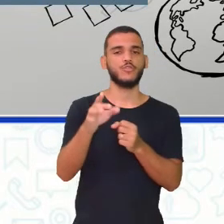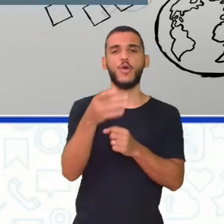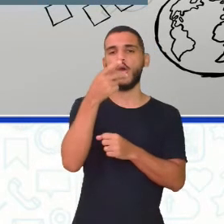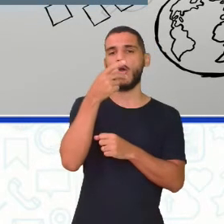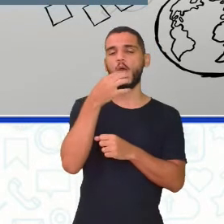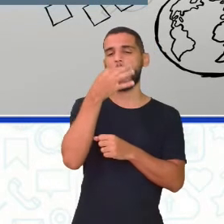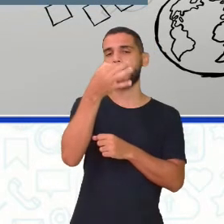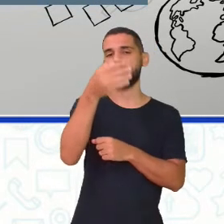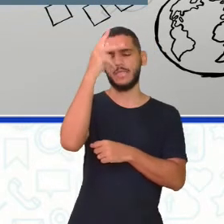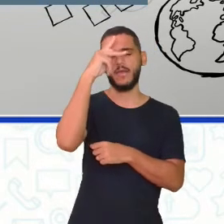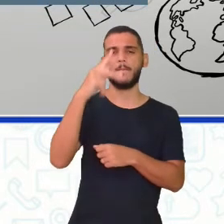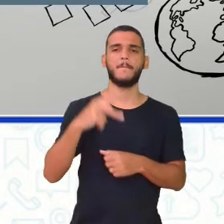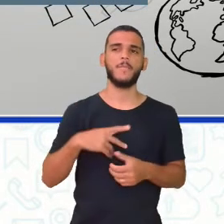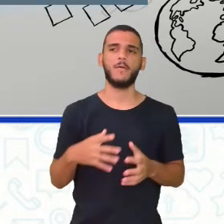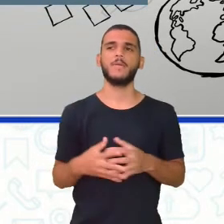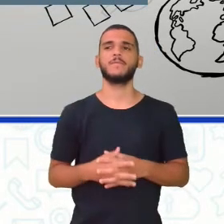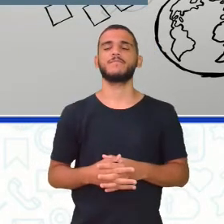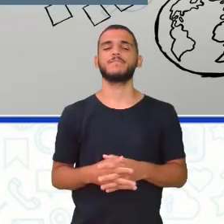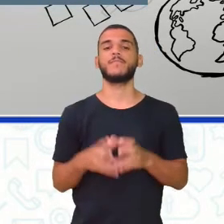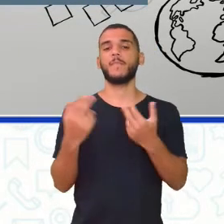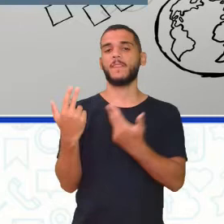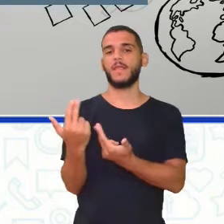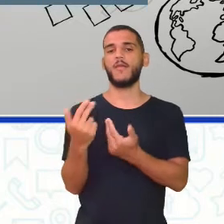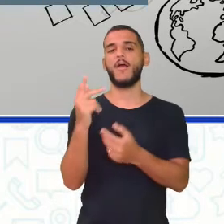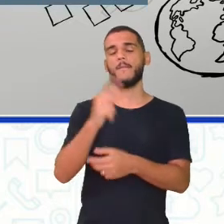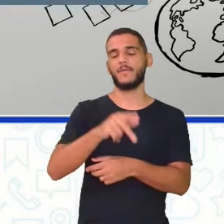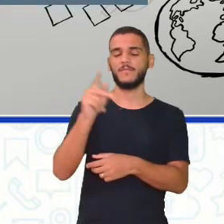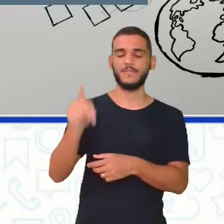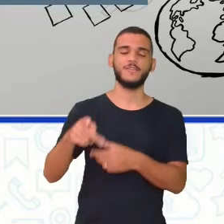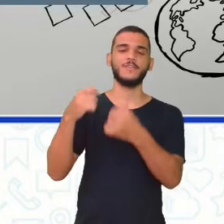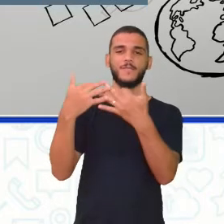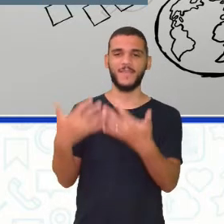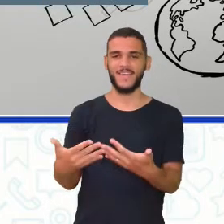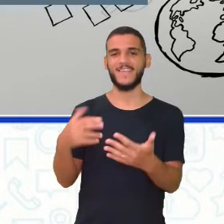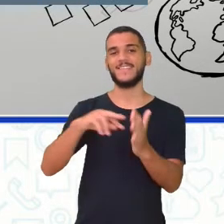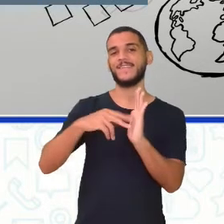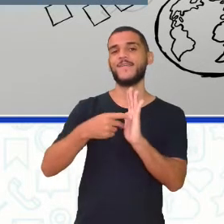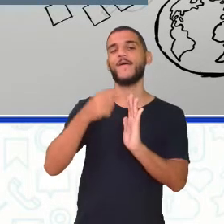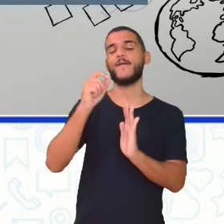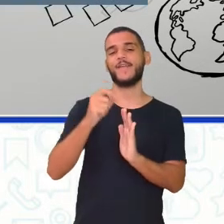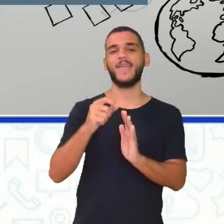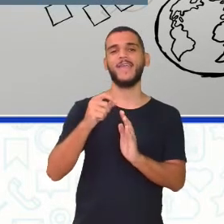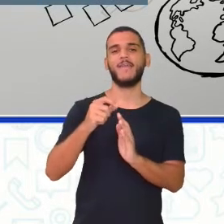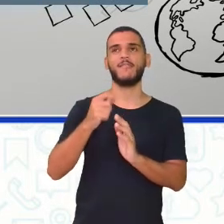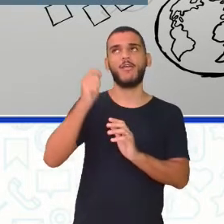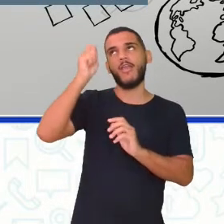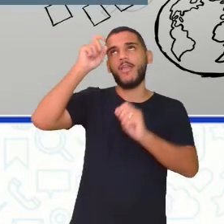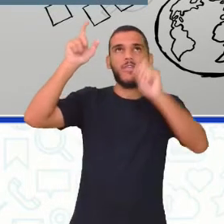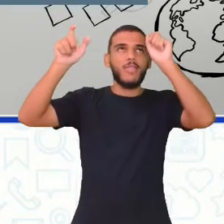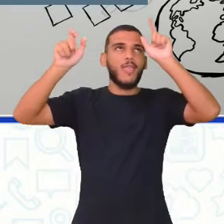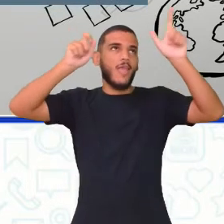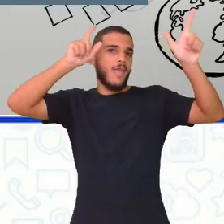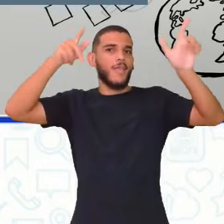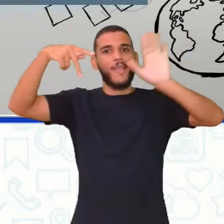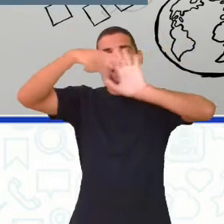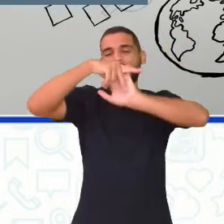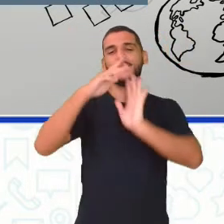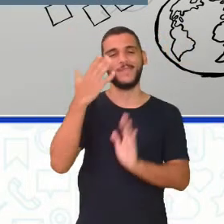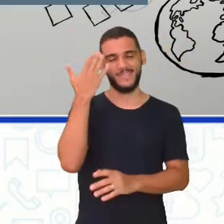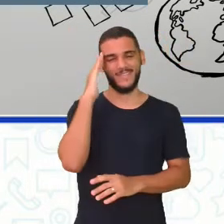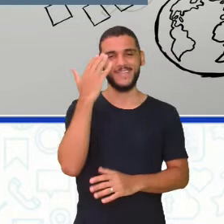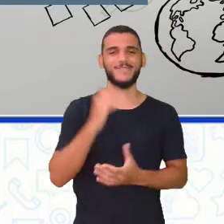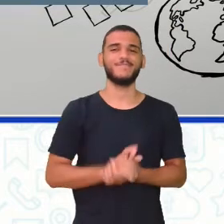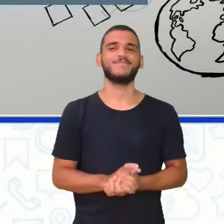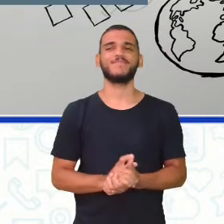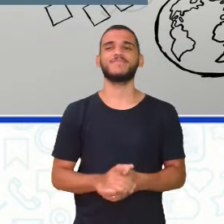opiniões e intenções. Como a professora Camila estava falando, vozes da minha cabeça, né? Sem nenhum tipo de argumentação concreta ou justificativa.